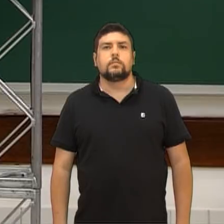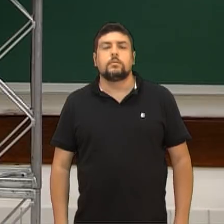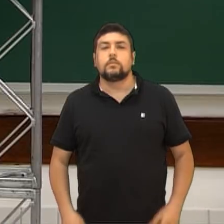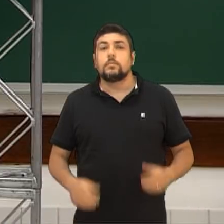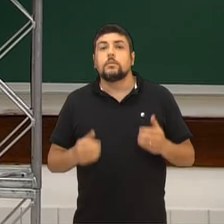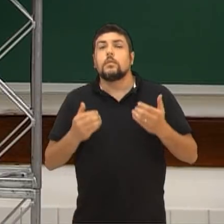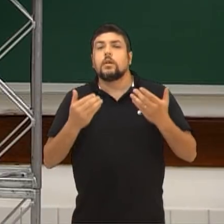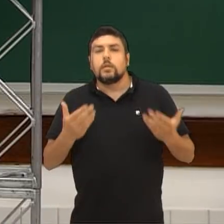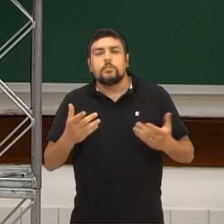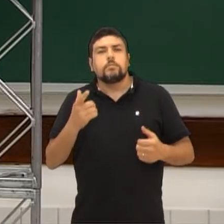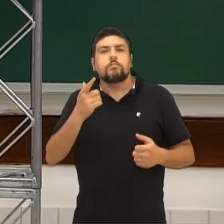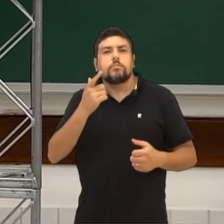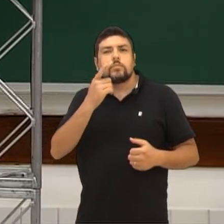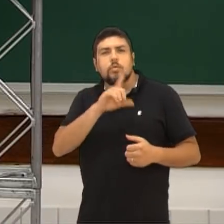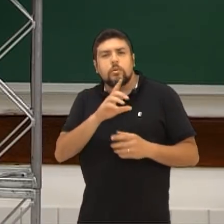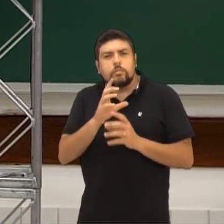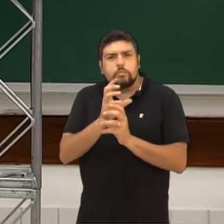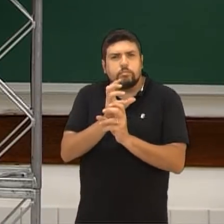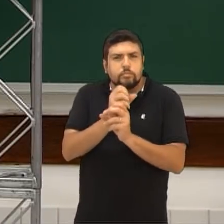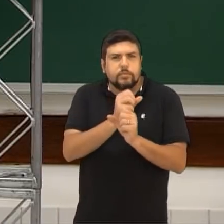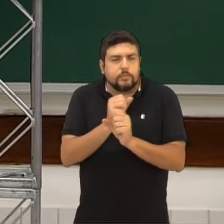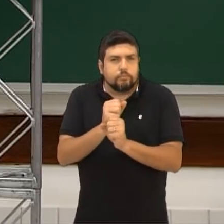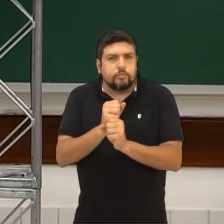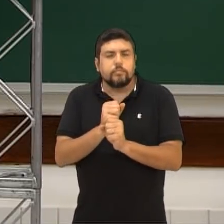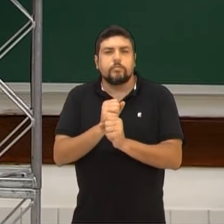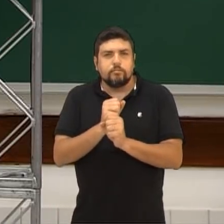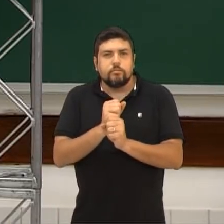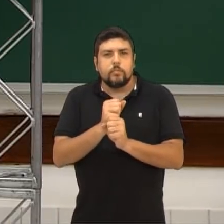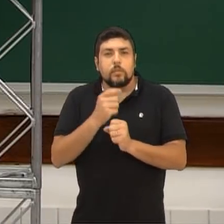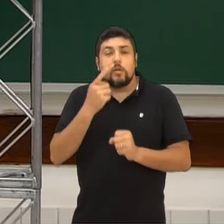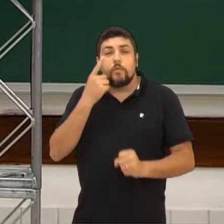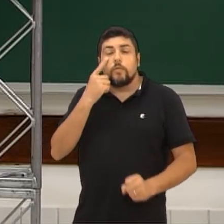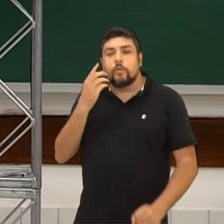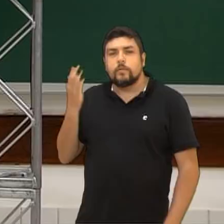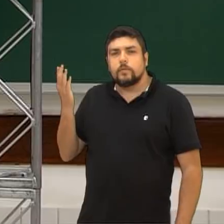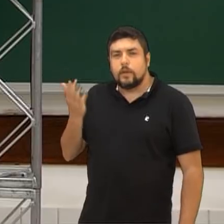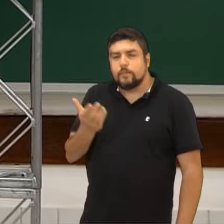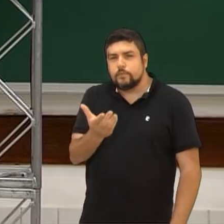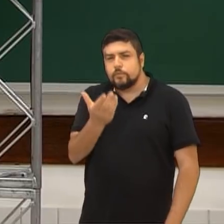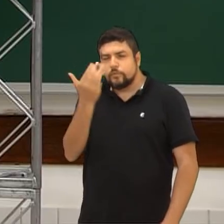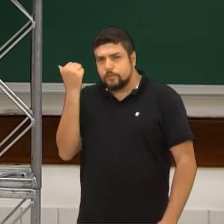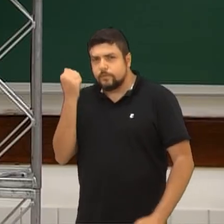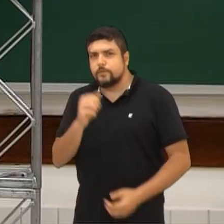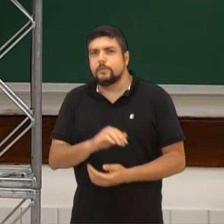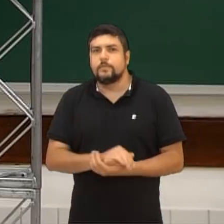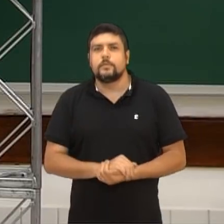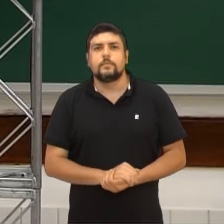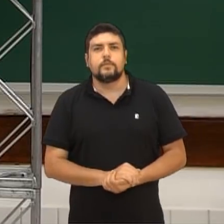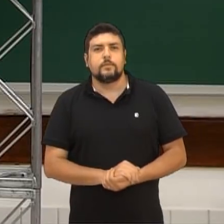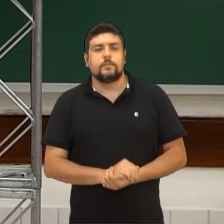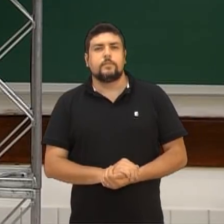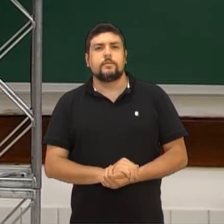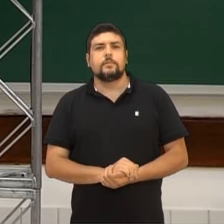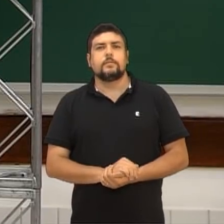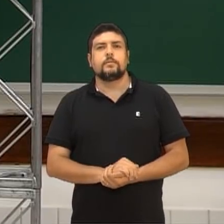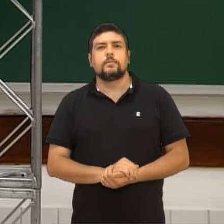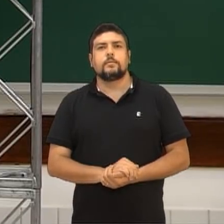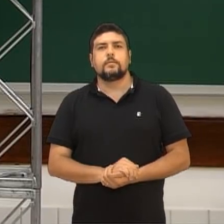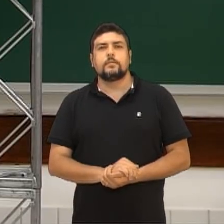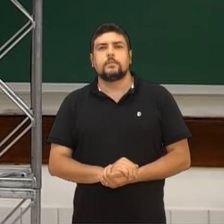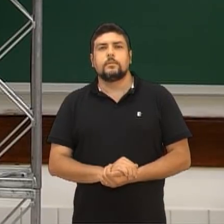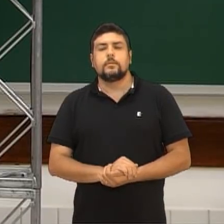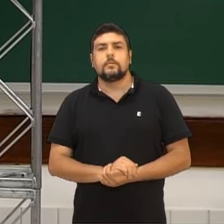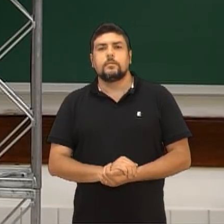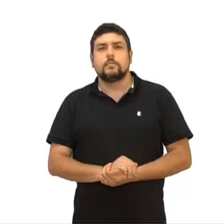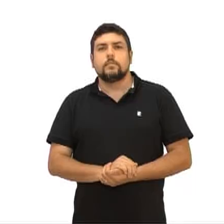Então, alunos, conseguiram identificar o resultado? Vamos verificar aqui? Vem com o professor aqui na tela para a gente acompanhar. Veja,